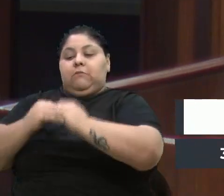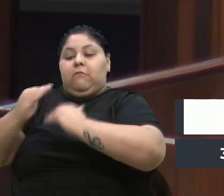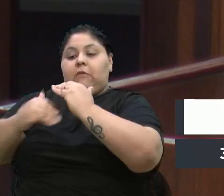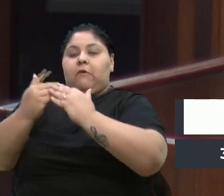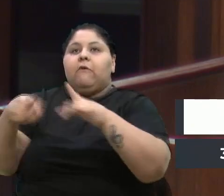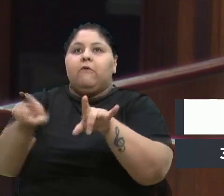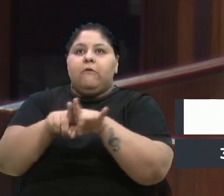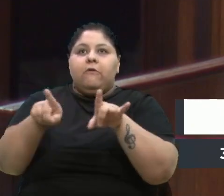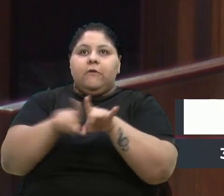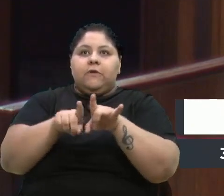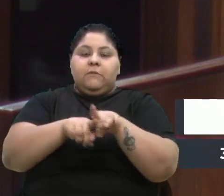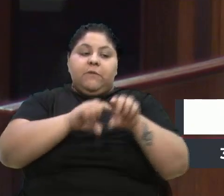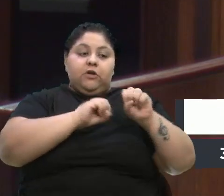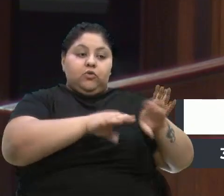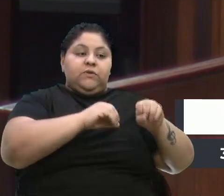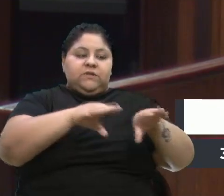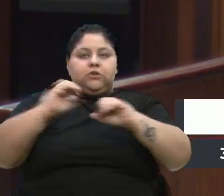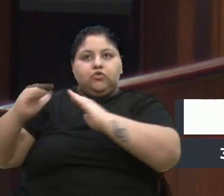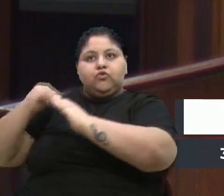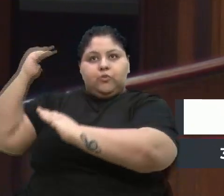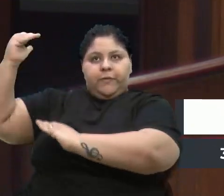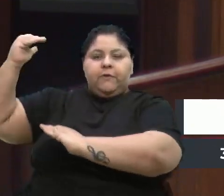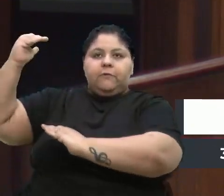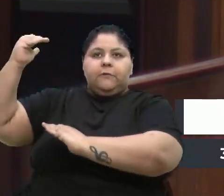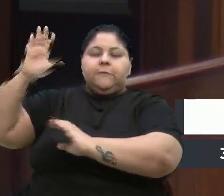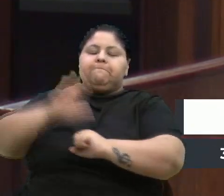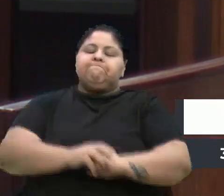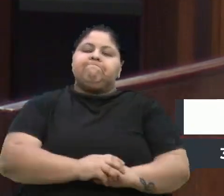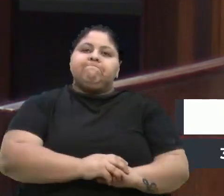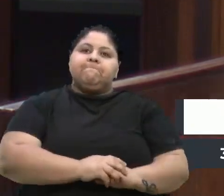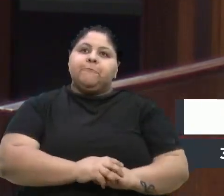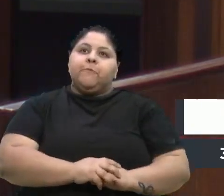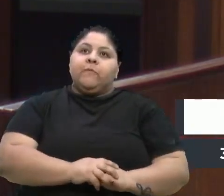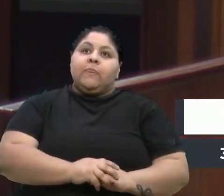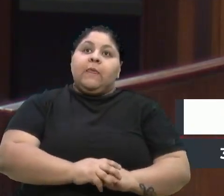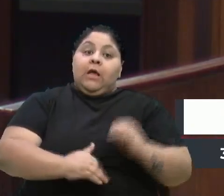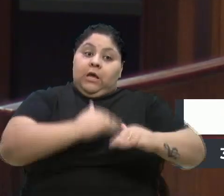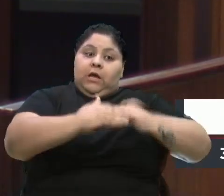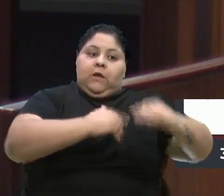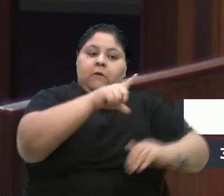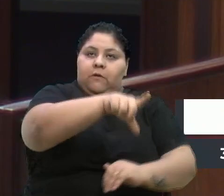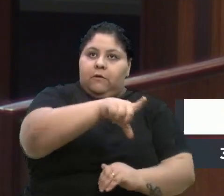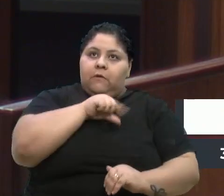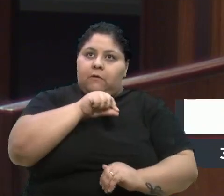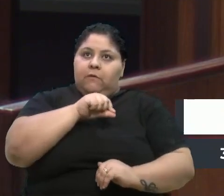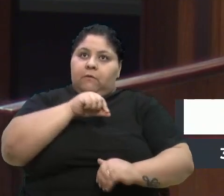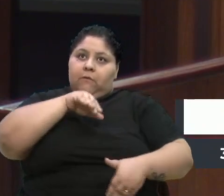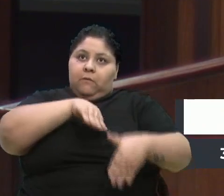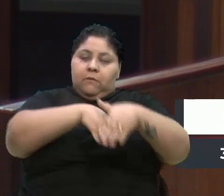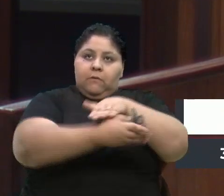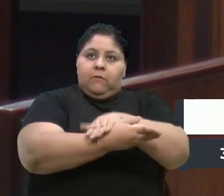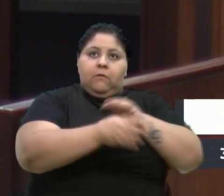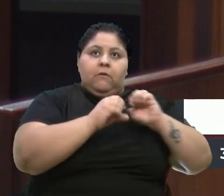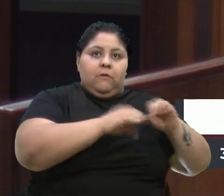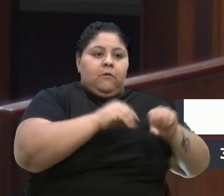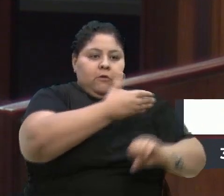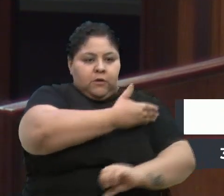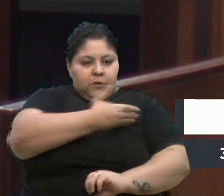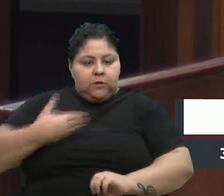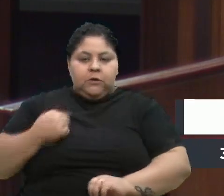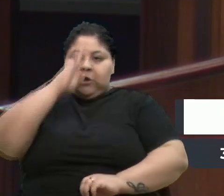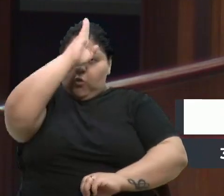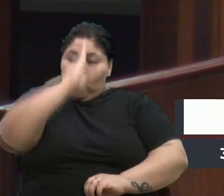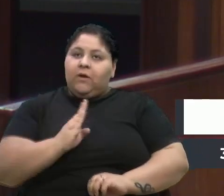no ensino superior. Esse processo seletivo dá acesso a uma educação pública, gratuita e